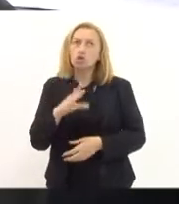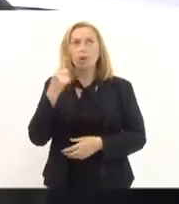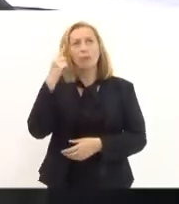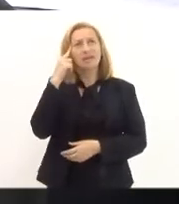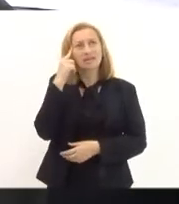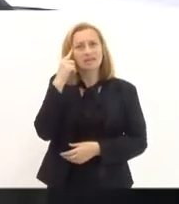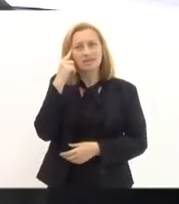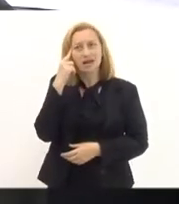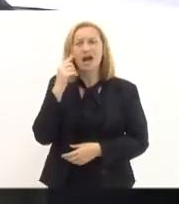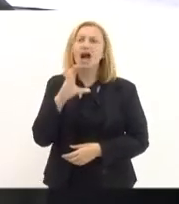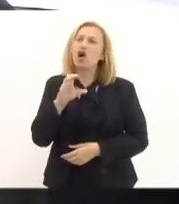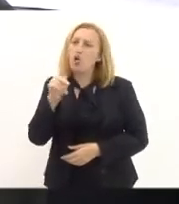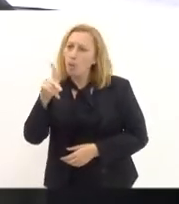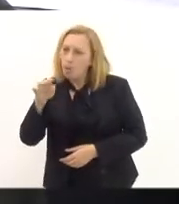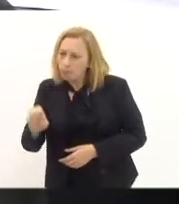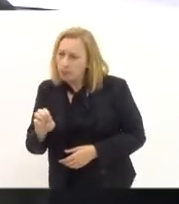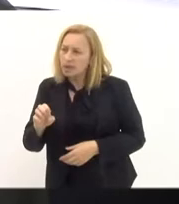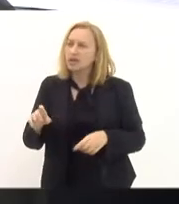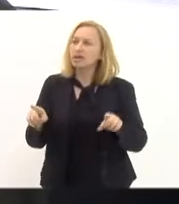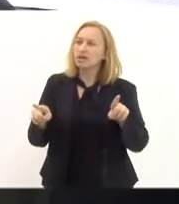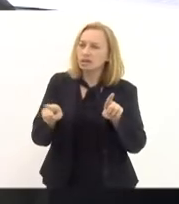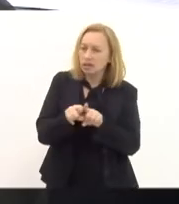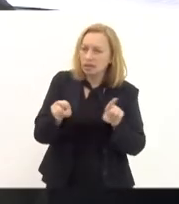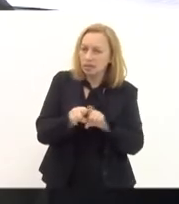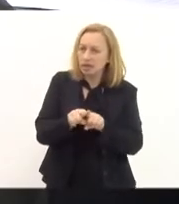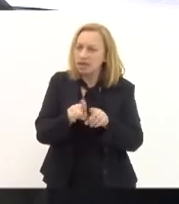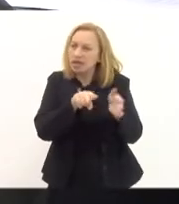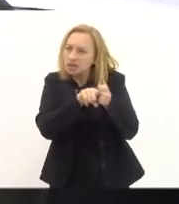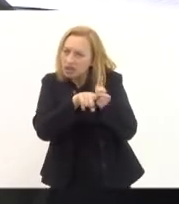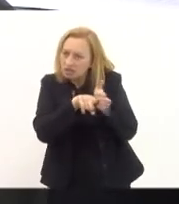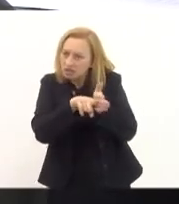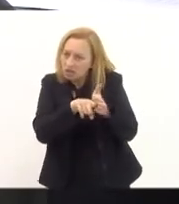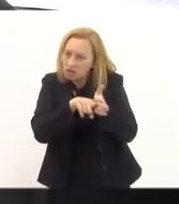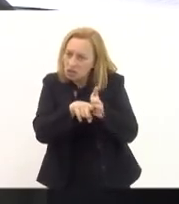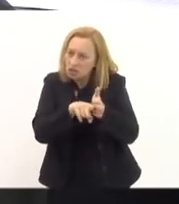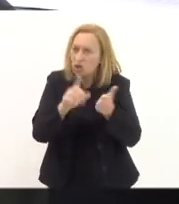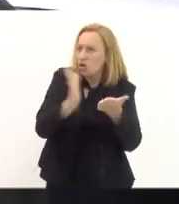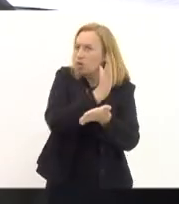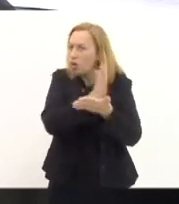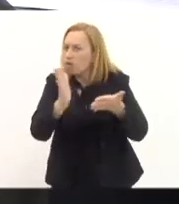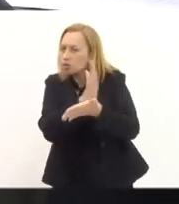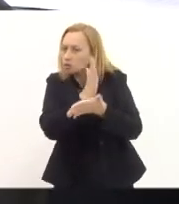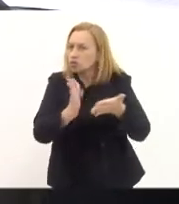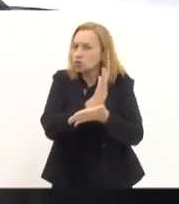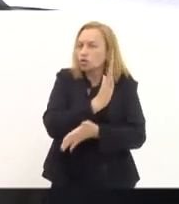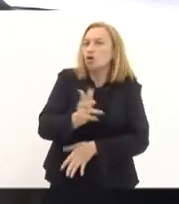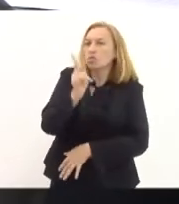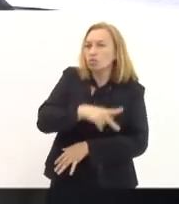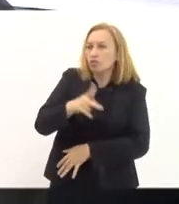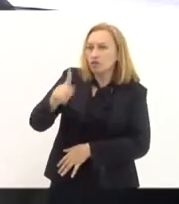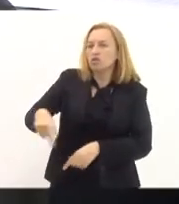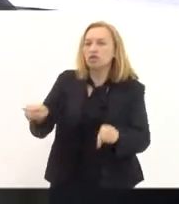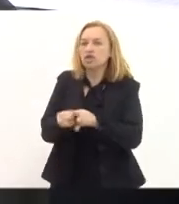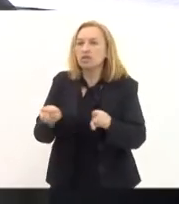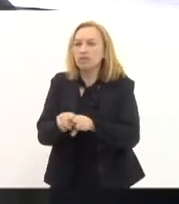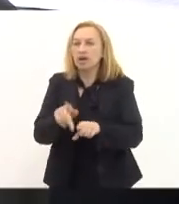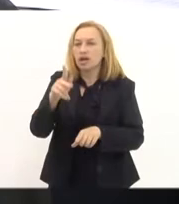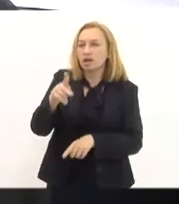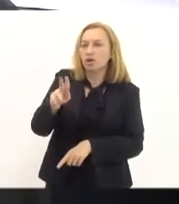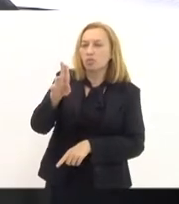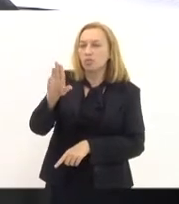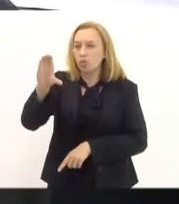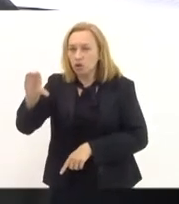à cabeça cop e tem vista de quando em vez alguns professores também da PUC se